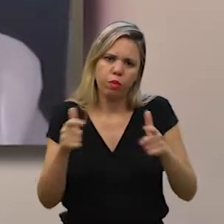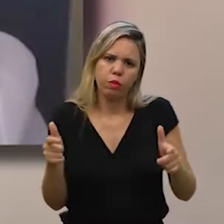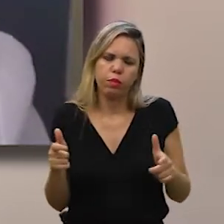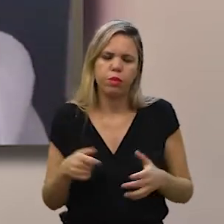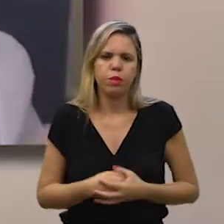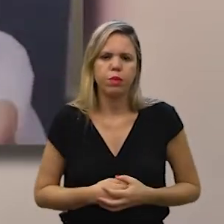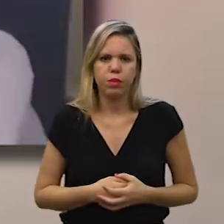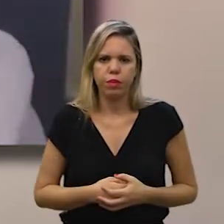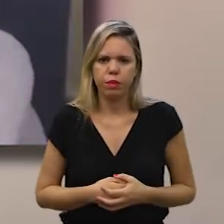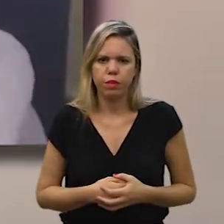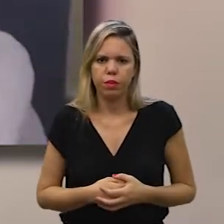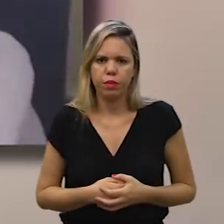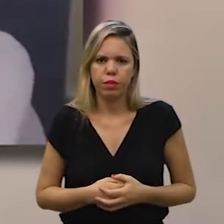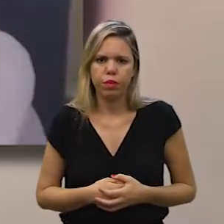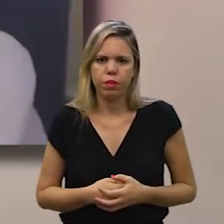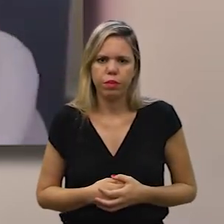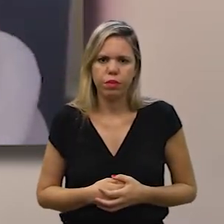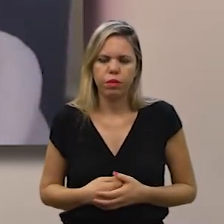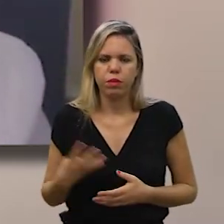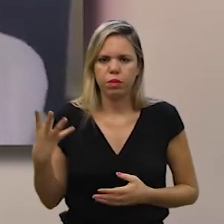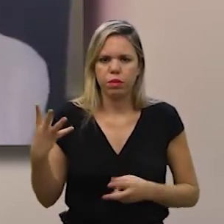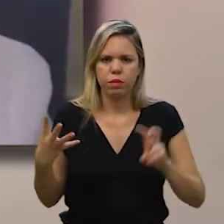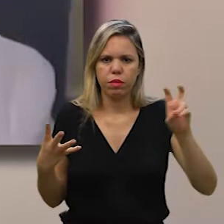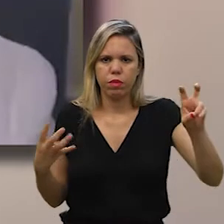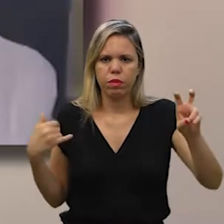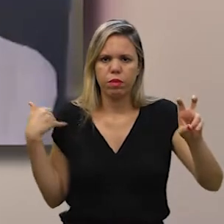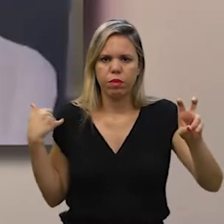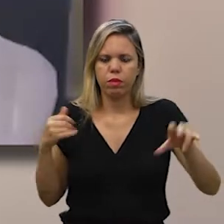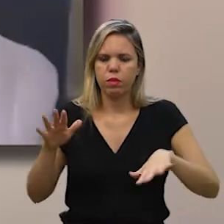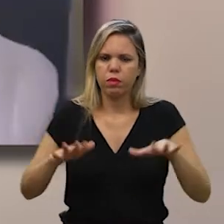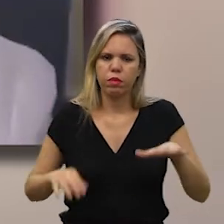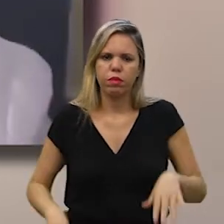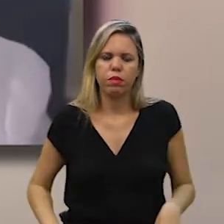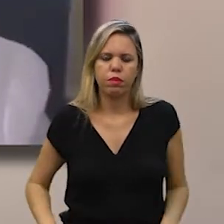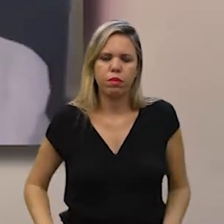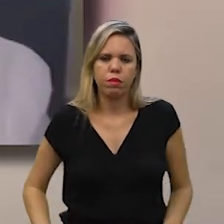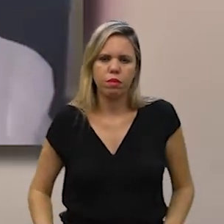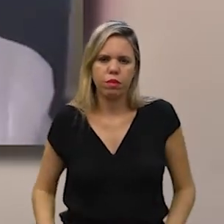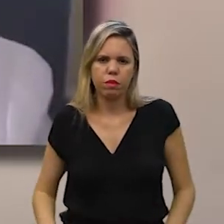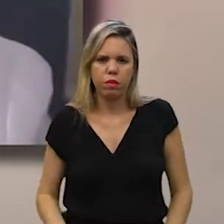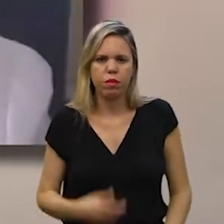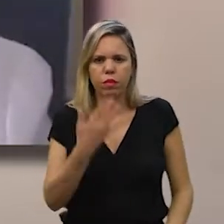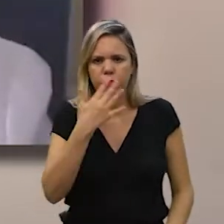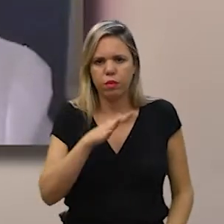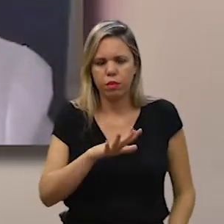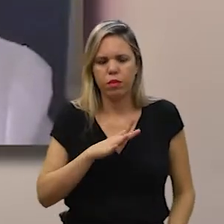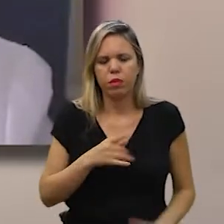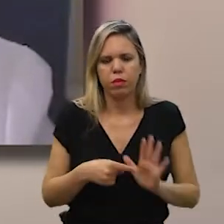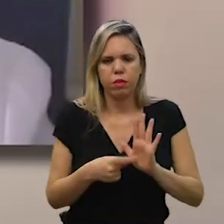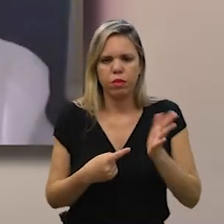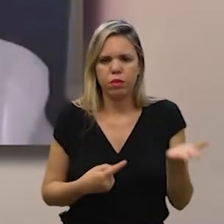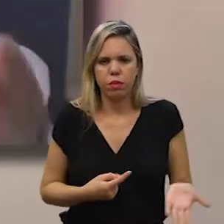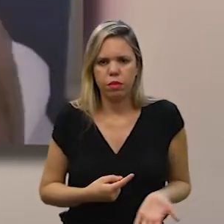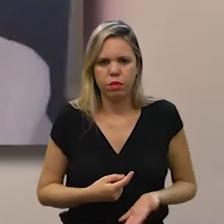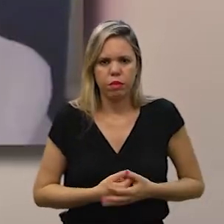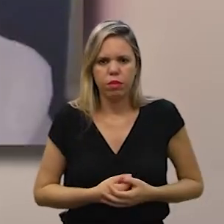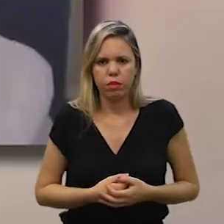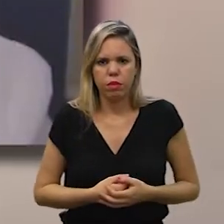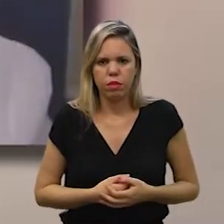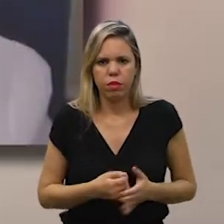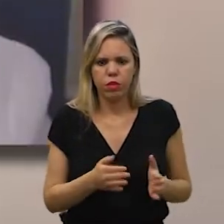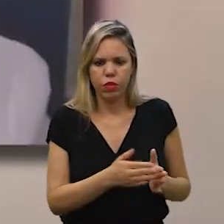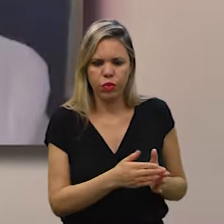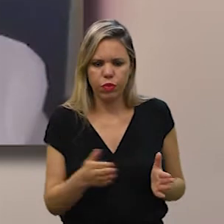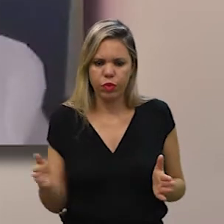evoluindo até os 4, 5 anos de idade, dependendo do quadro que a criança apresenta. E